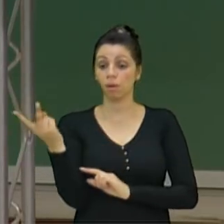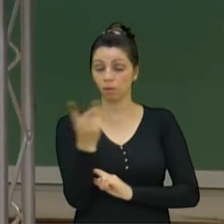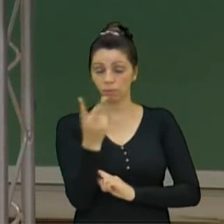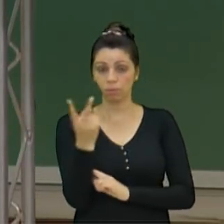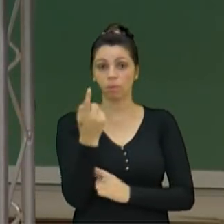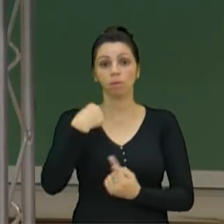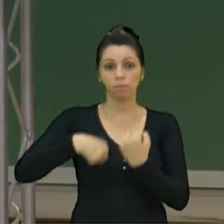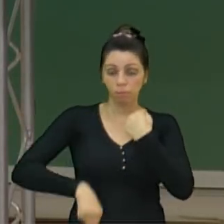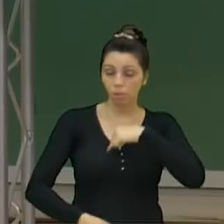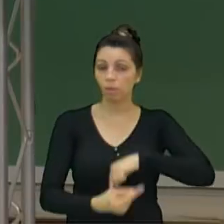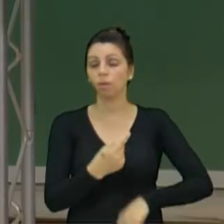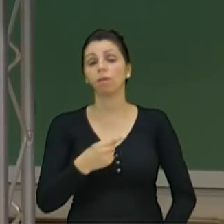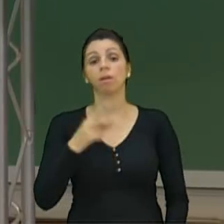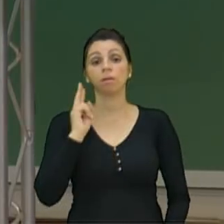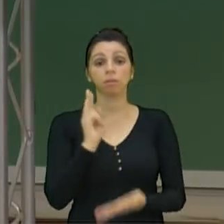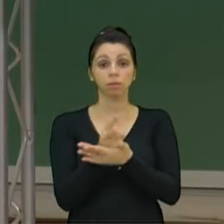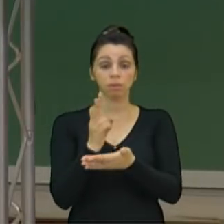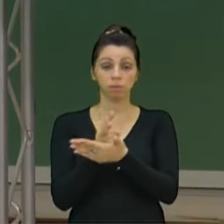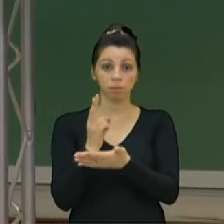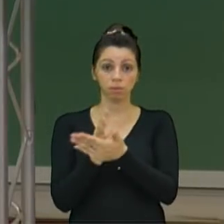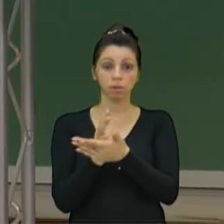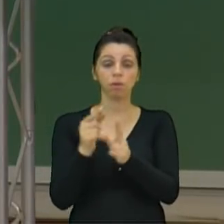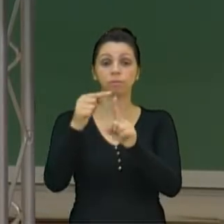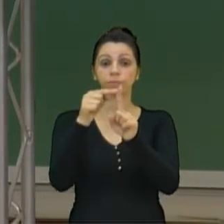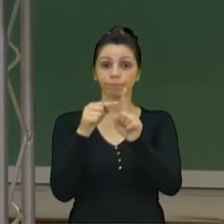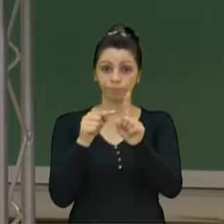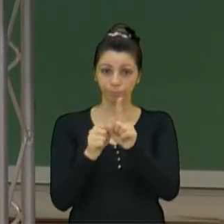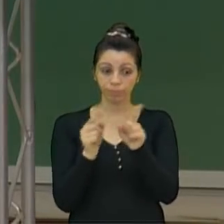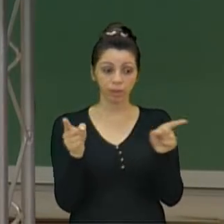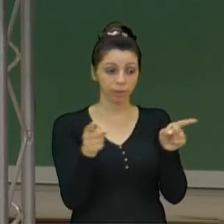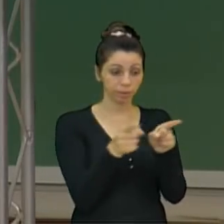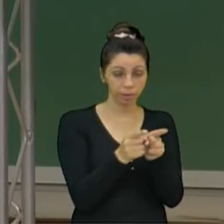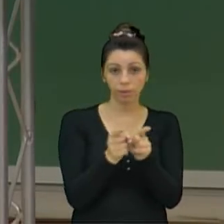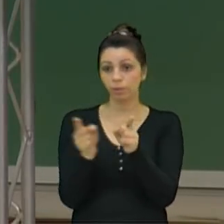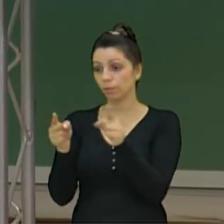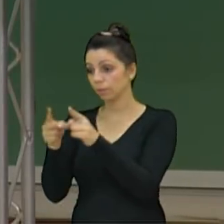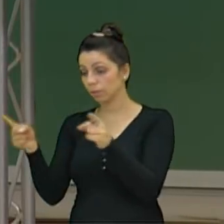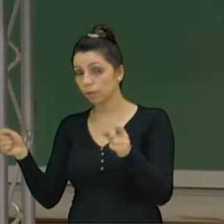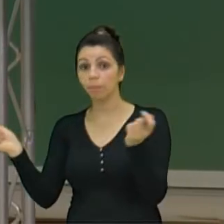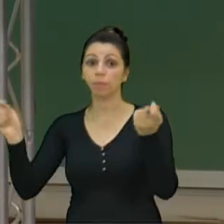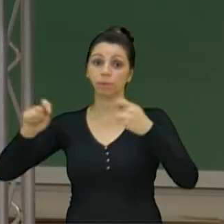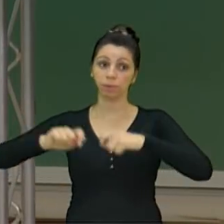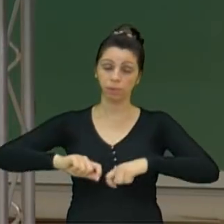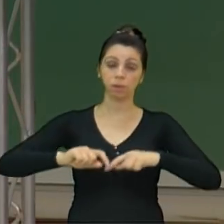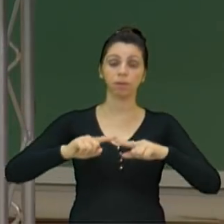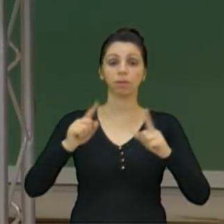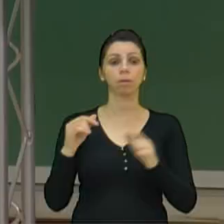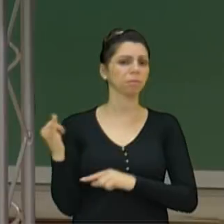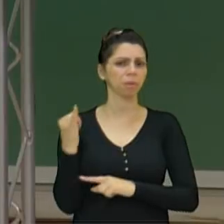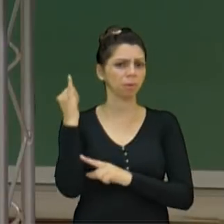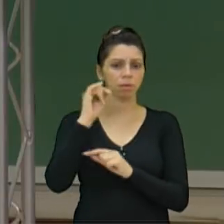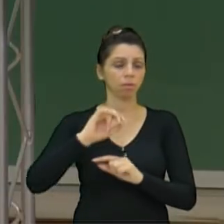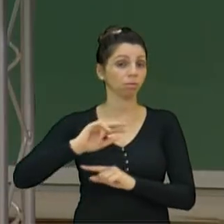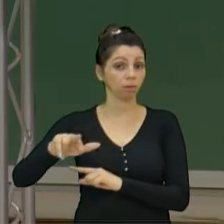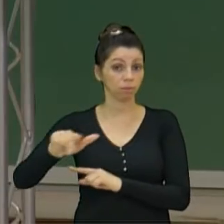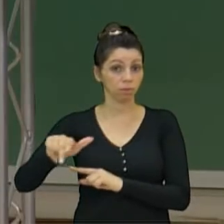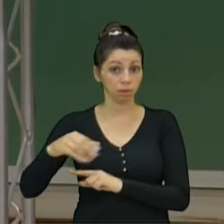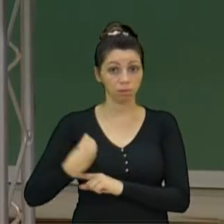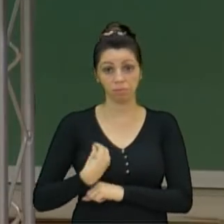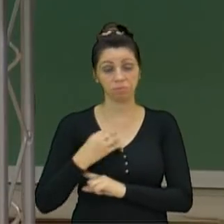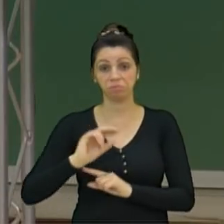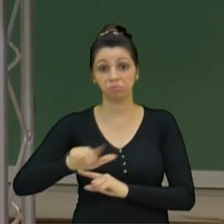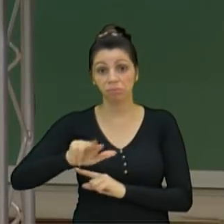tempo todo. Os dois são tipos de circulação pequena ou grande, são essenciais, tá? Ah, qual é mais importante? Não existe qual é o